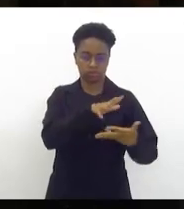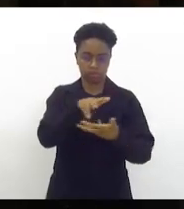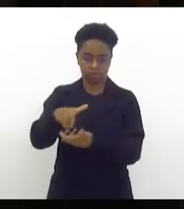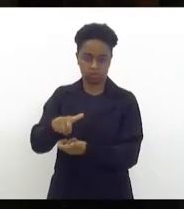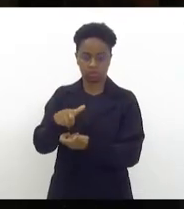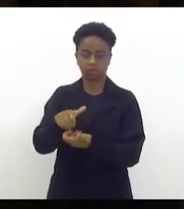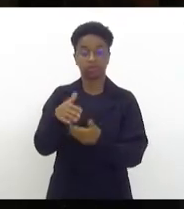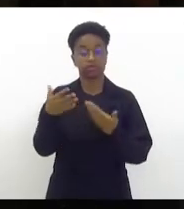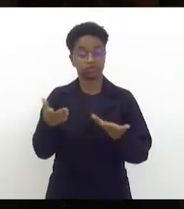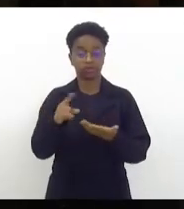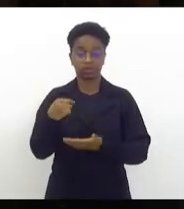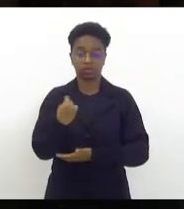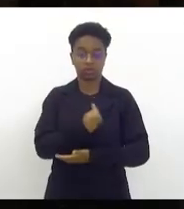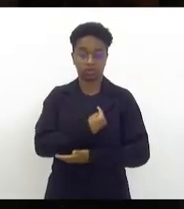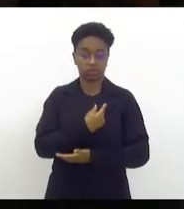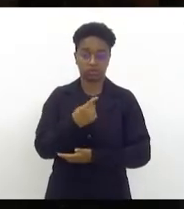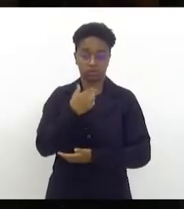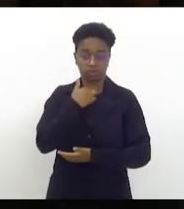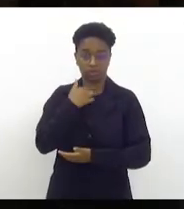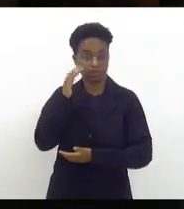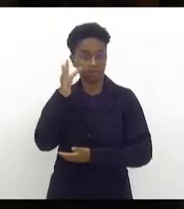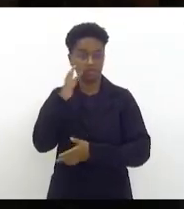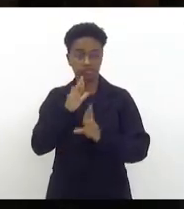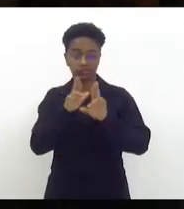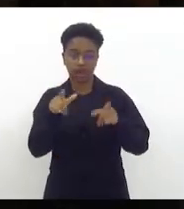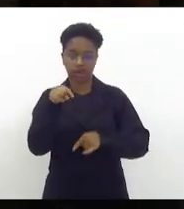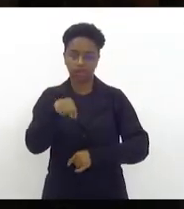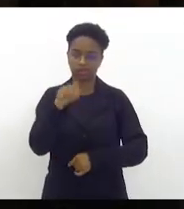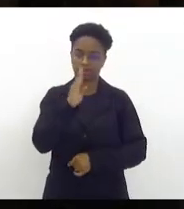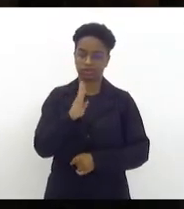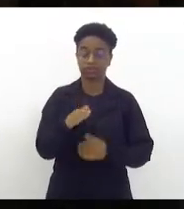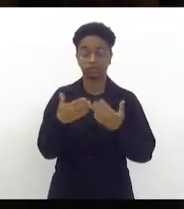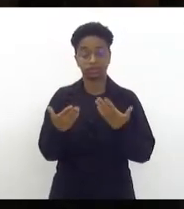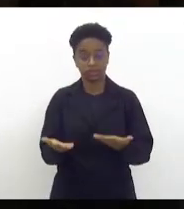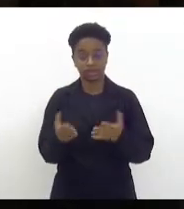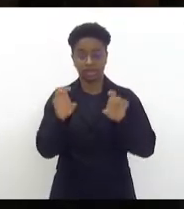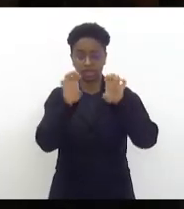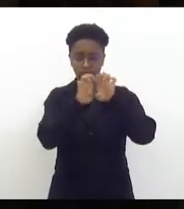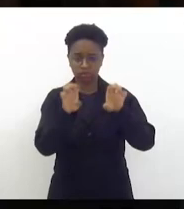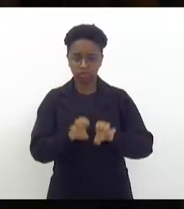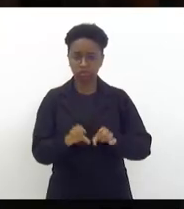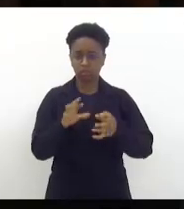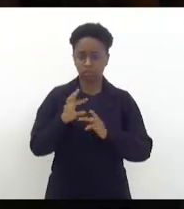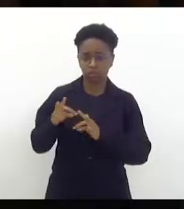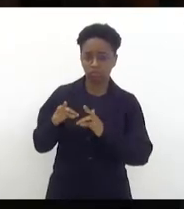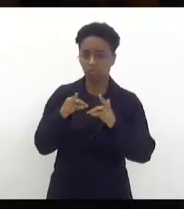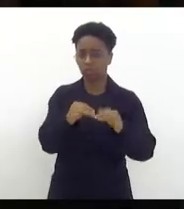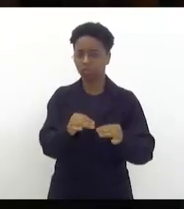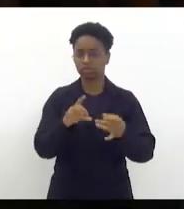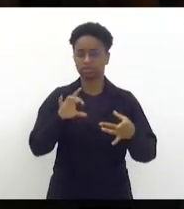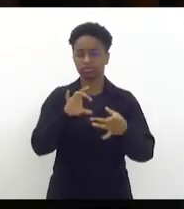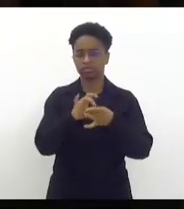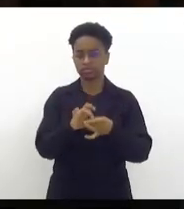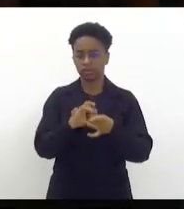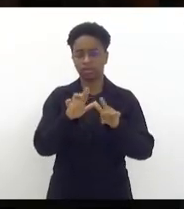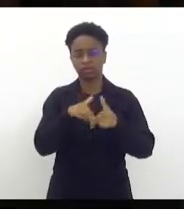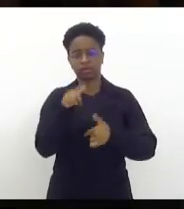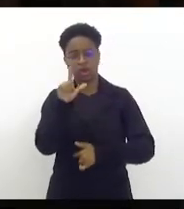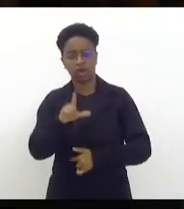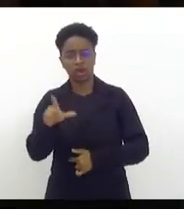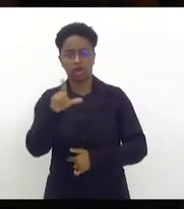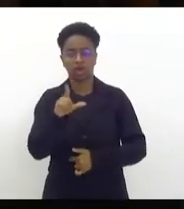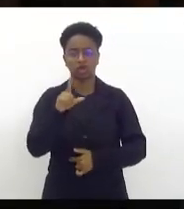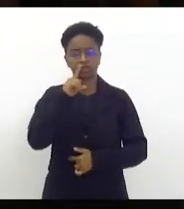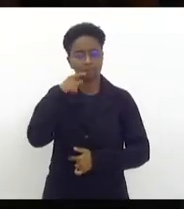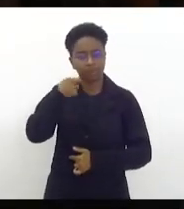não poderia ser diferente no nosso país. E, portanto, todas as estruturas, elas são calcadas por essa lógica